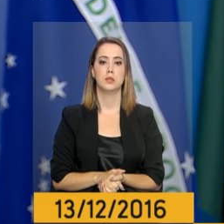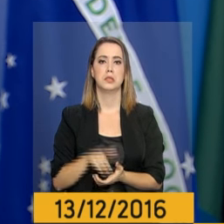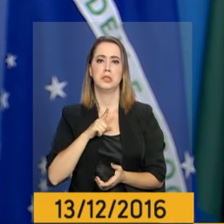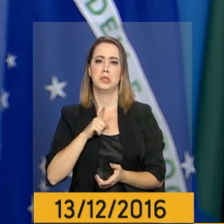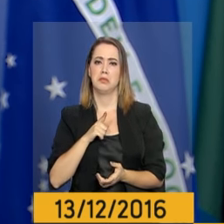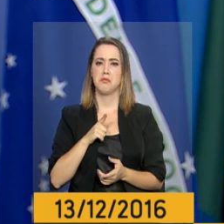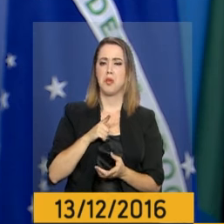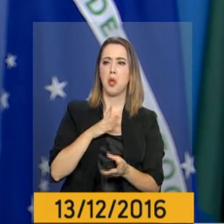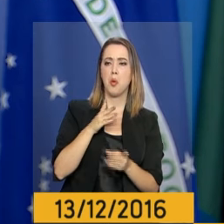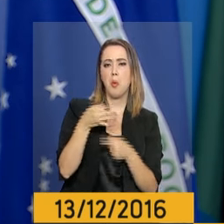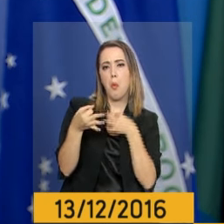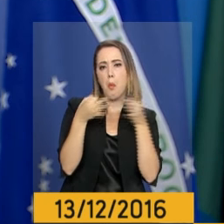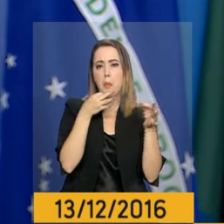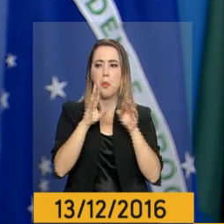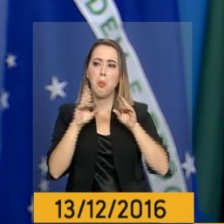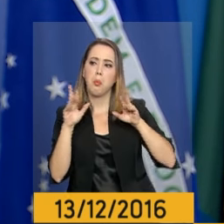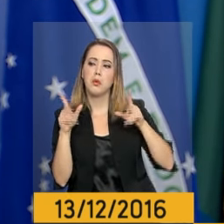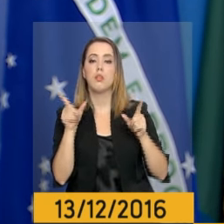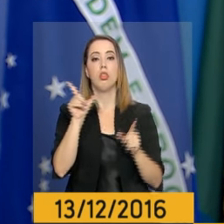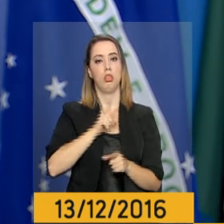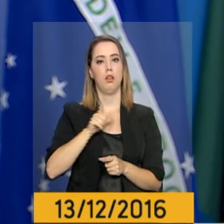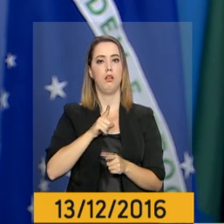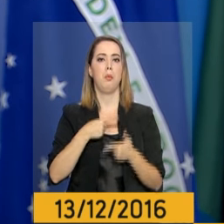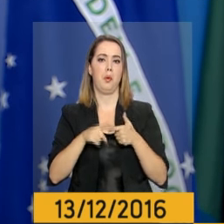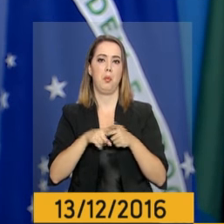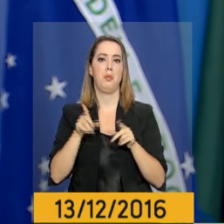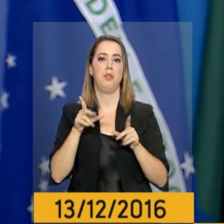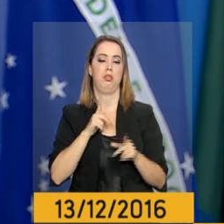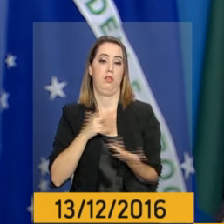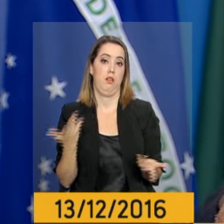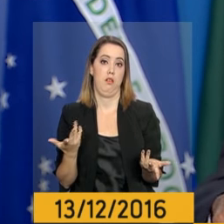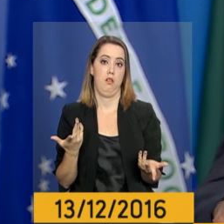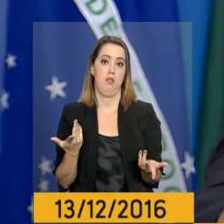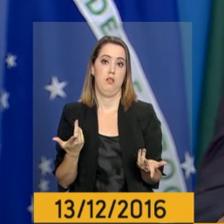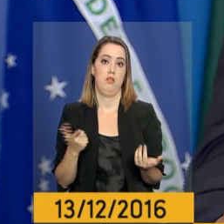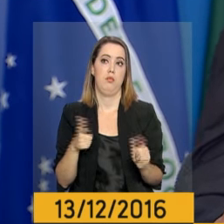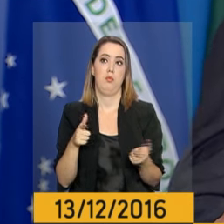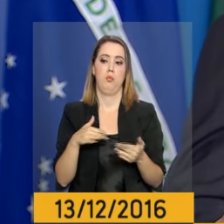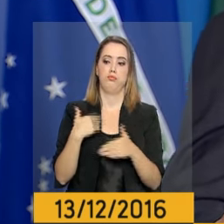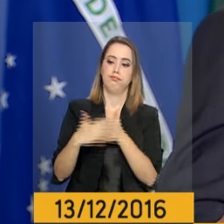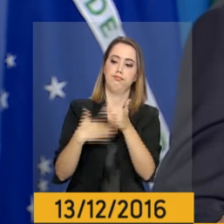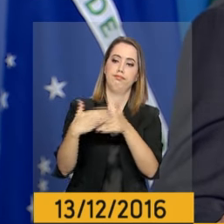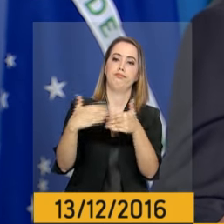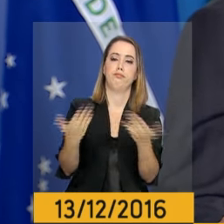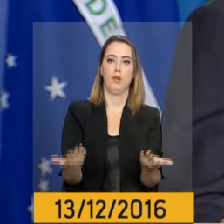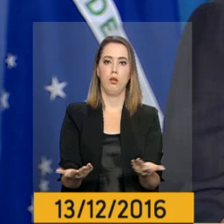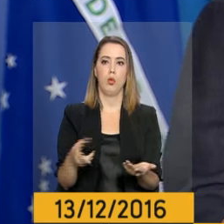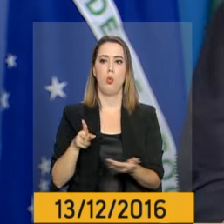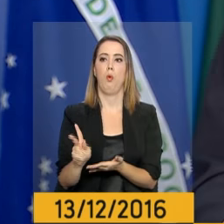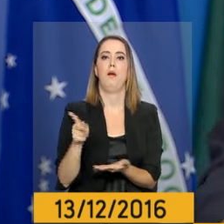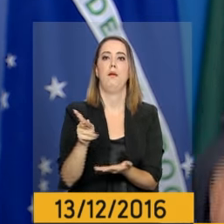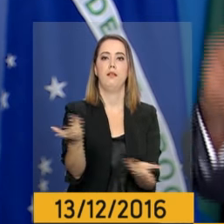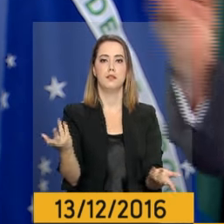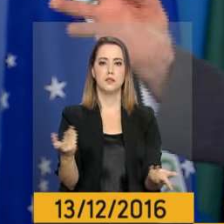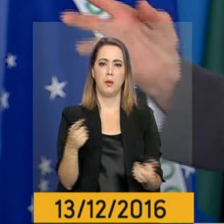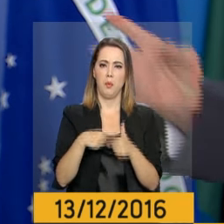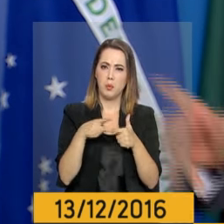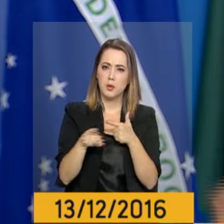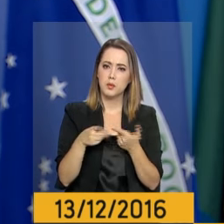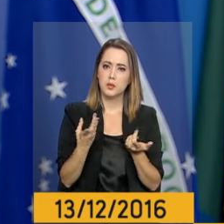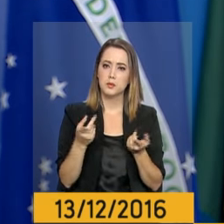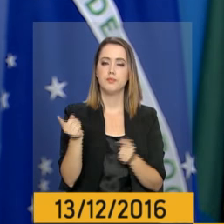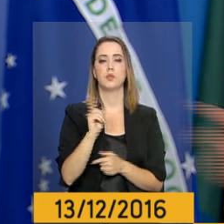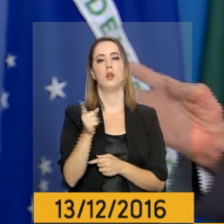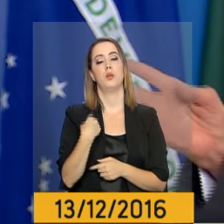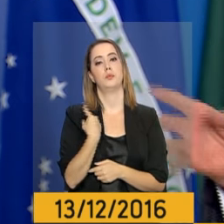conflitos, há problemas do país, há. Nós não podemos mantê-los indefinidamente. Não foi sem razão que